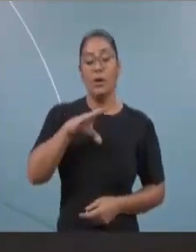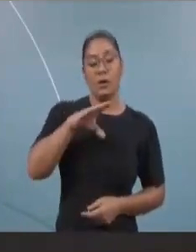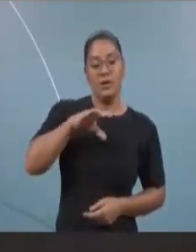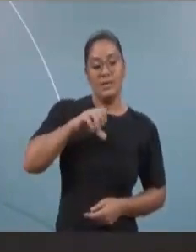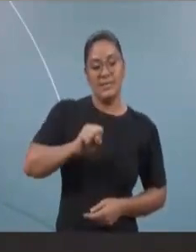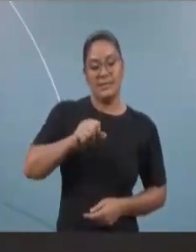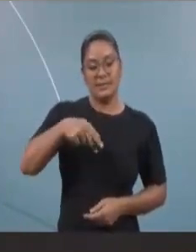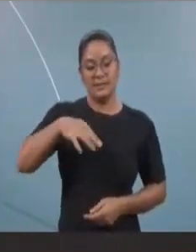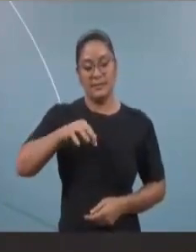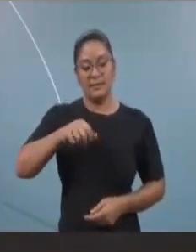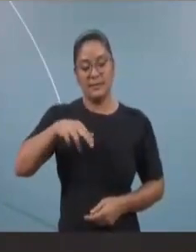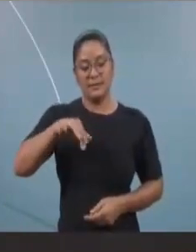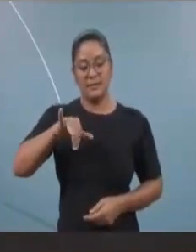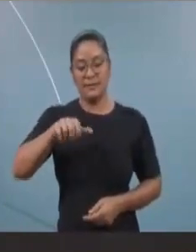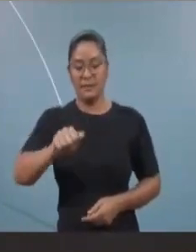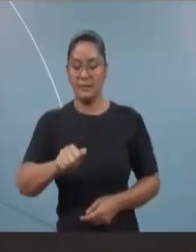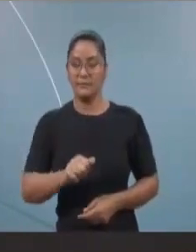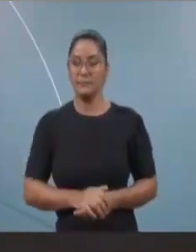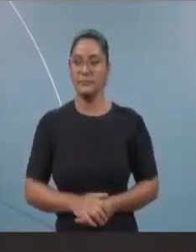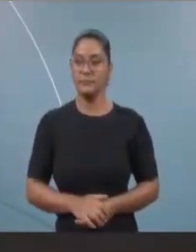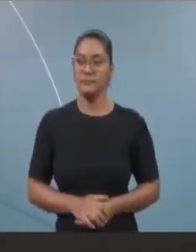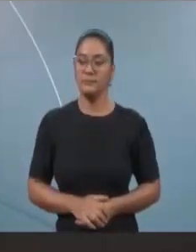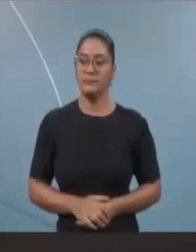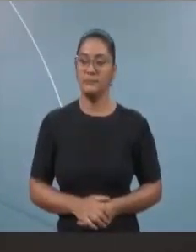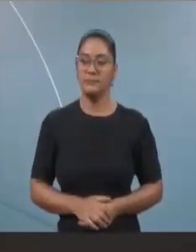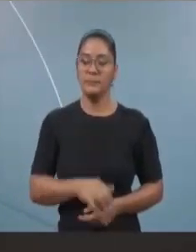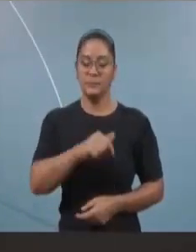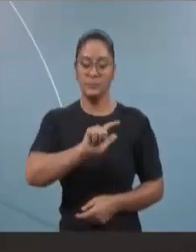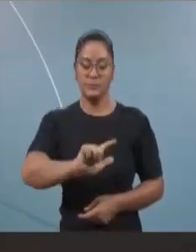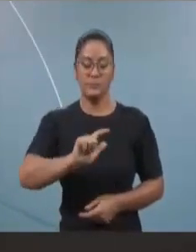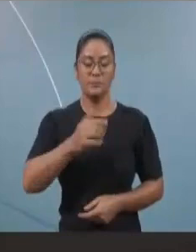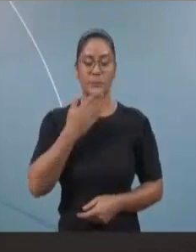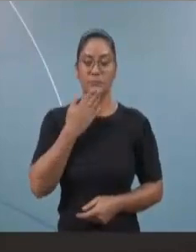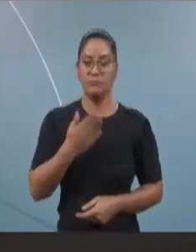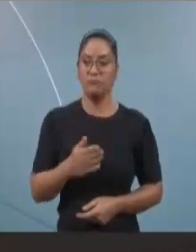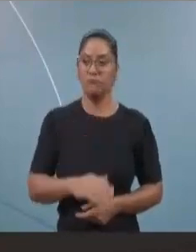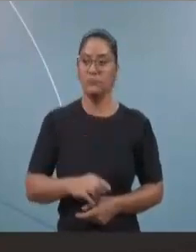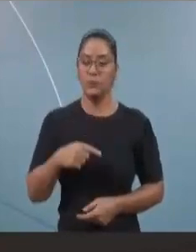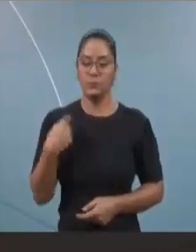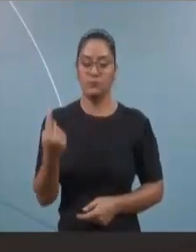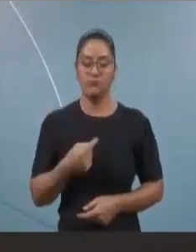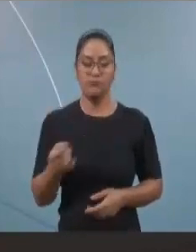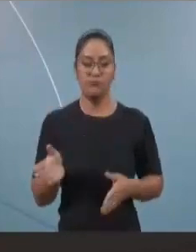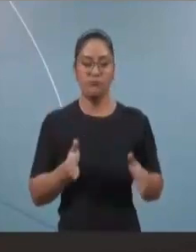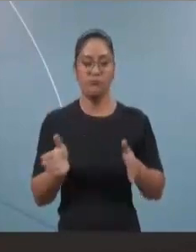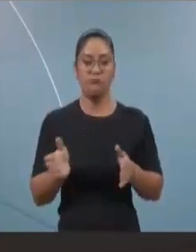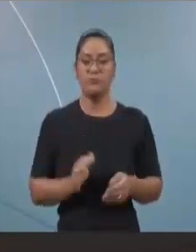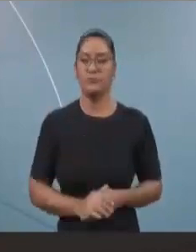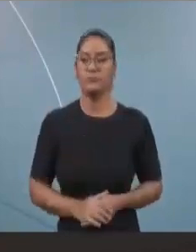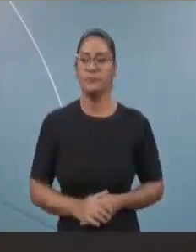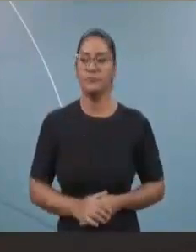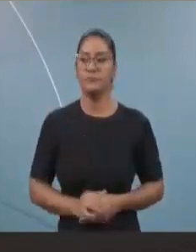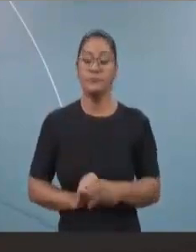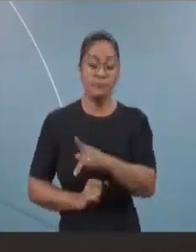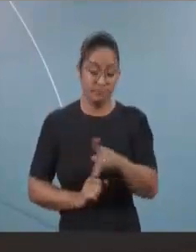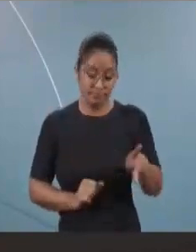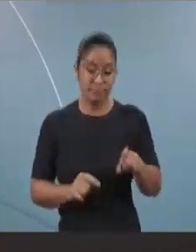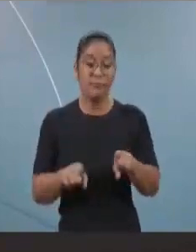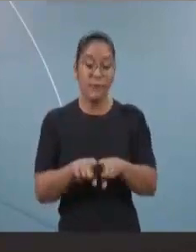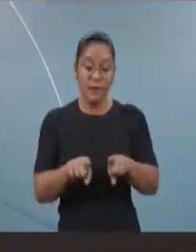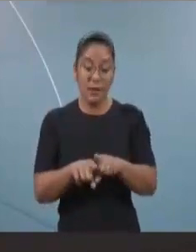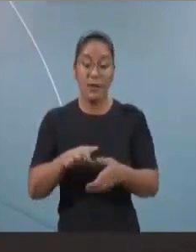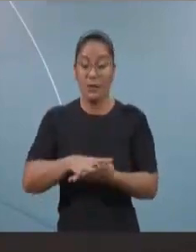Santa Catarina foi outra solicitação através do nosso mandato senhor presidente Eu também quero